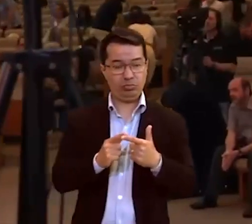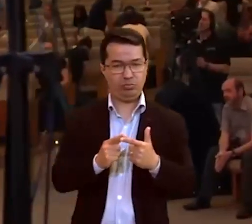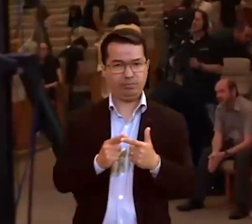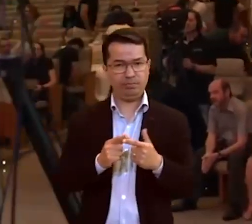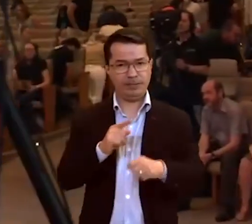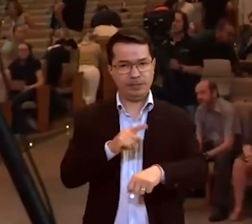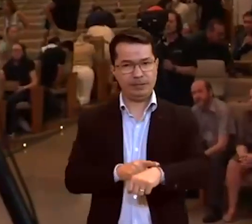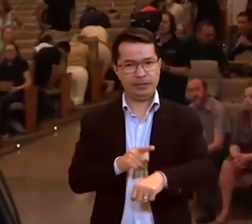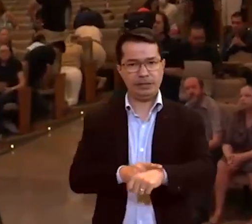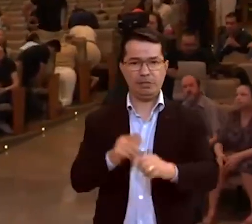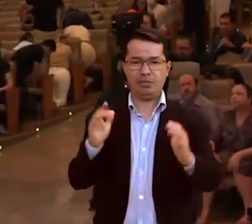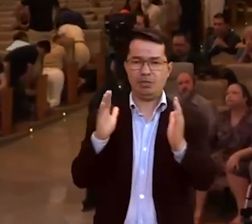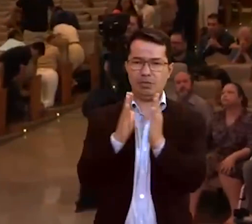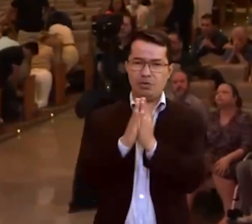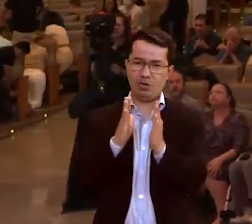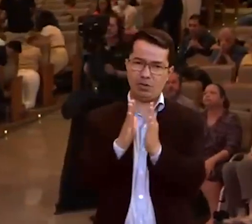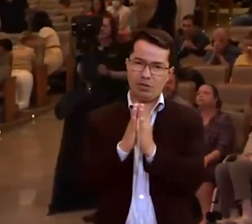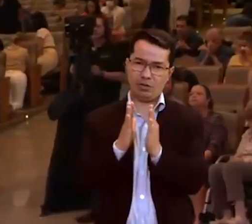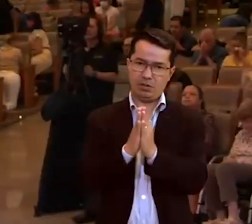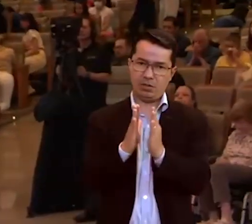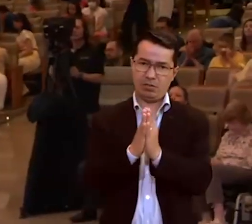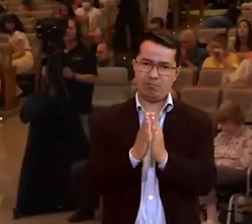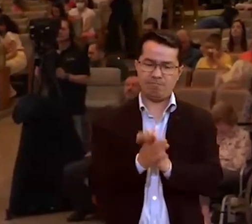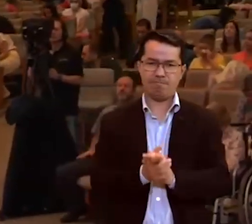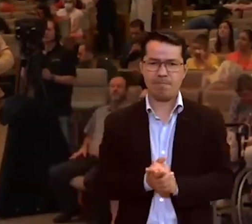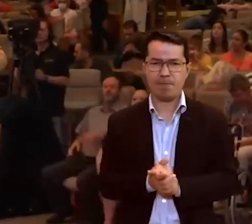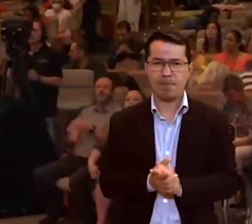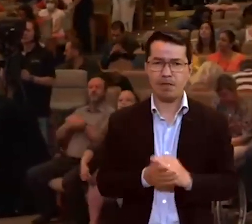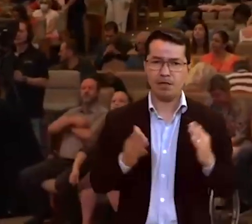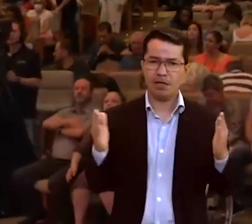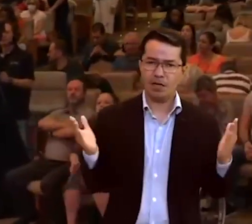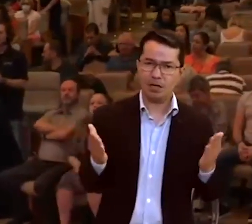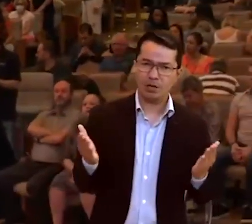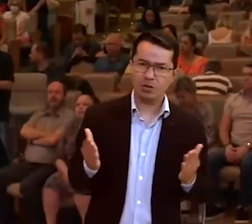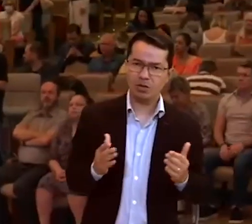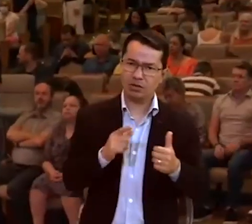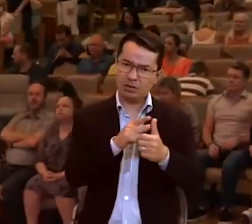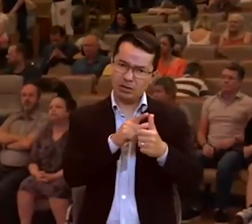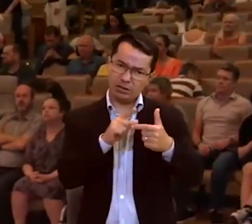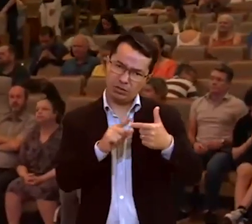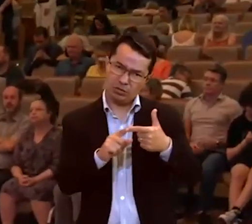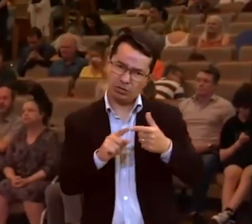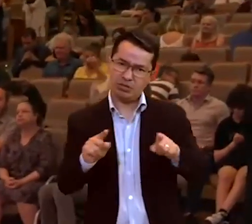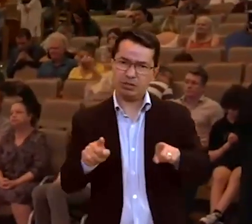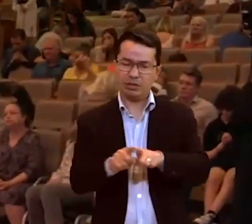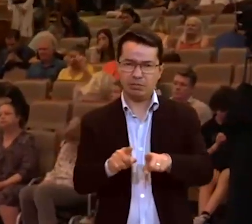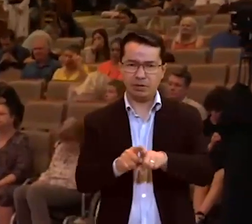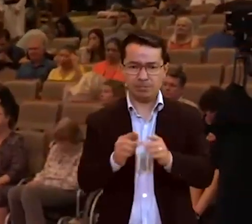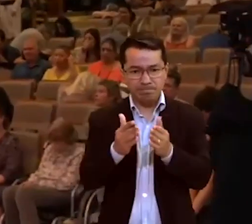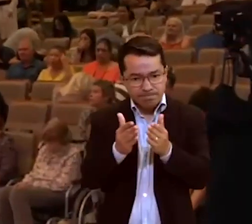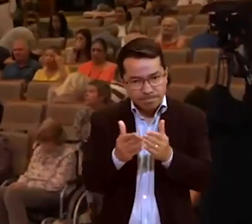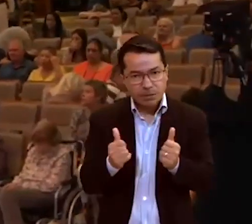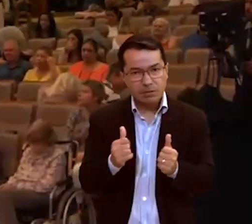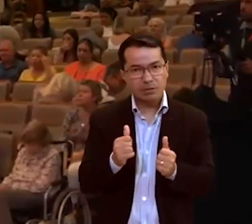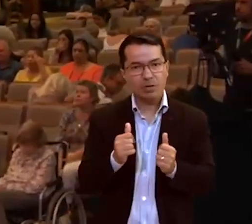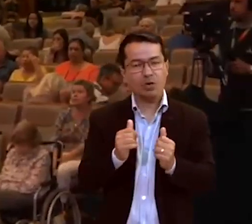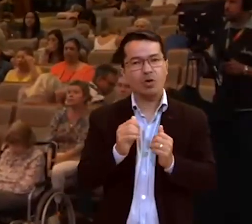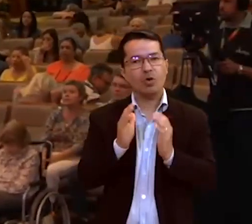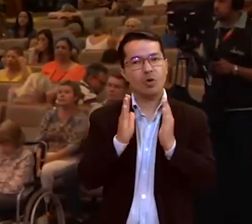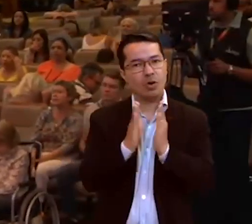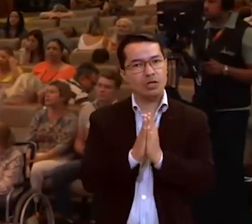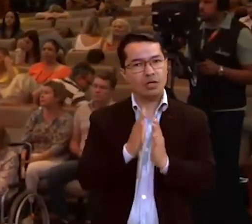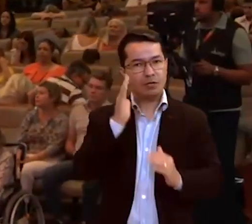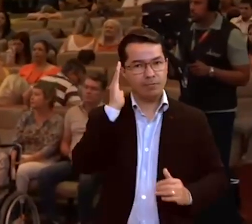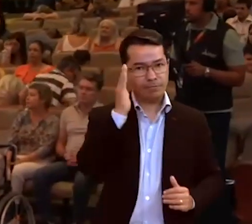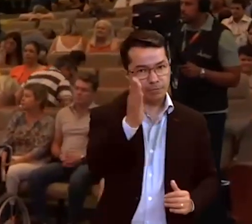Como é bom a gente falar com o Senhor. Mas nesse segundo momento, a gente vai orar por você. Eu quero chamar